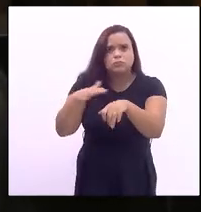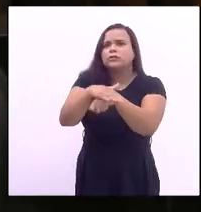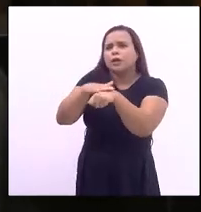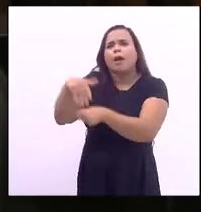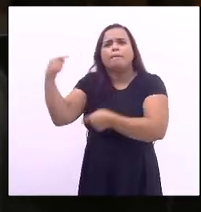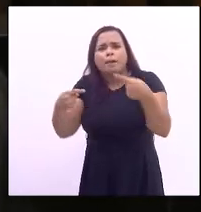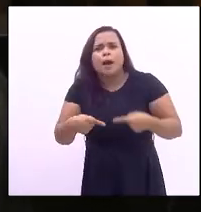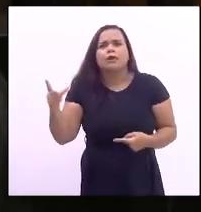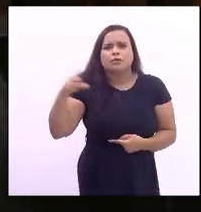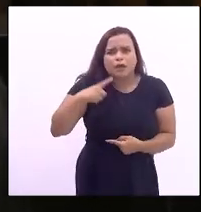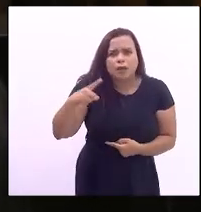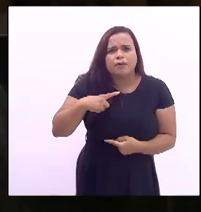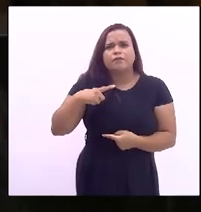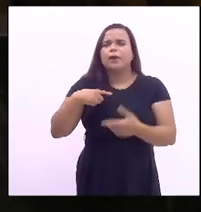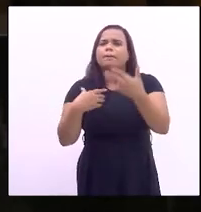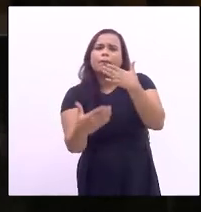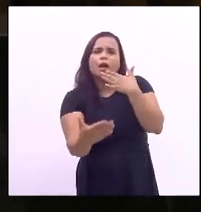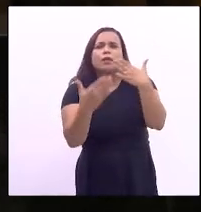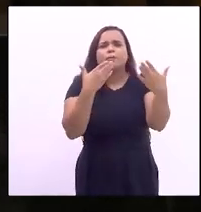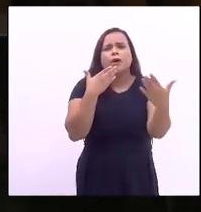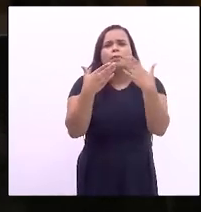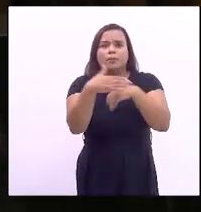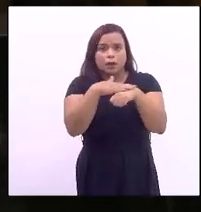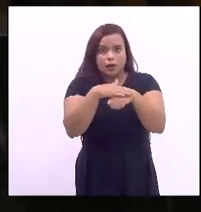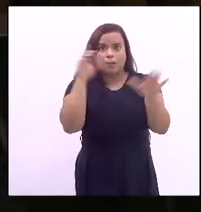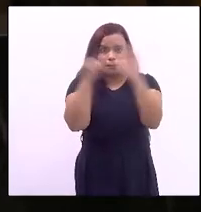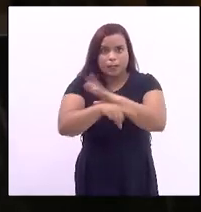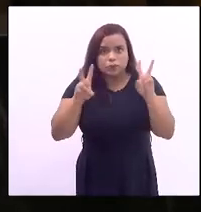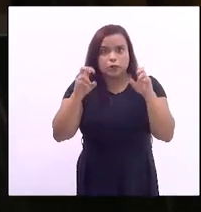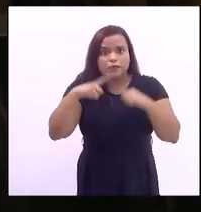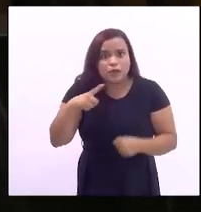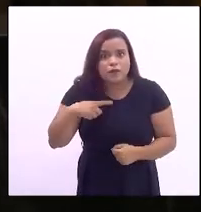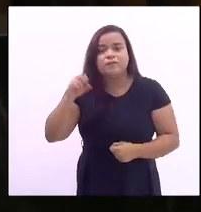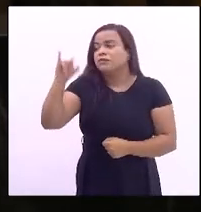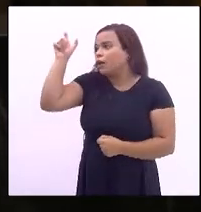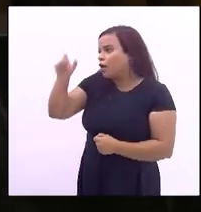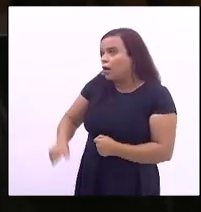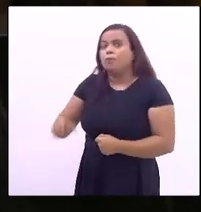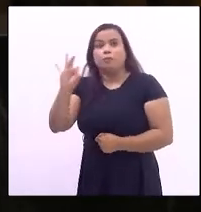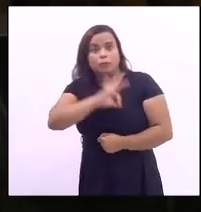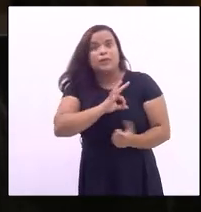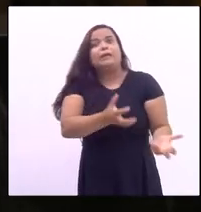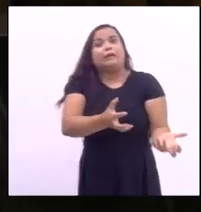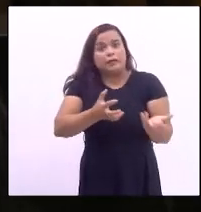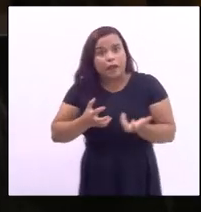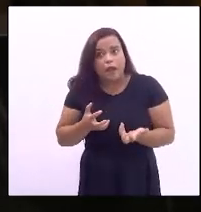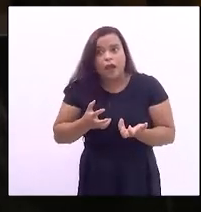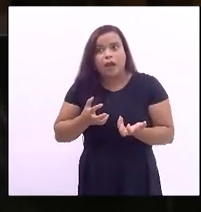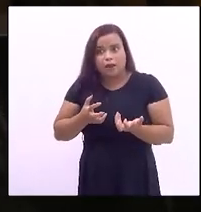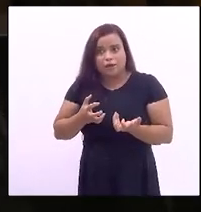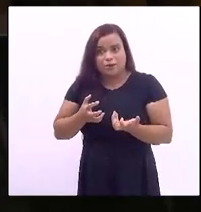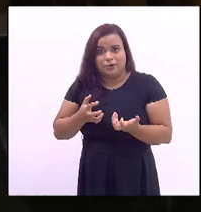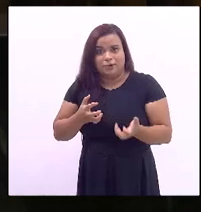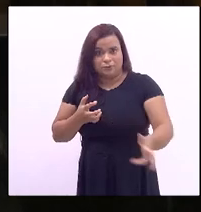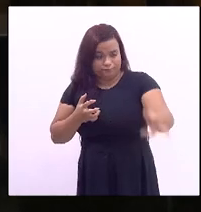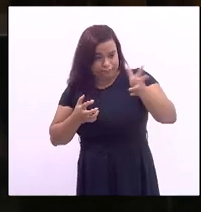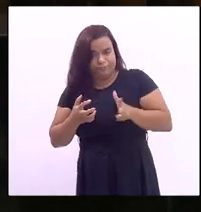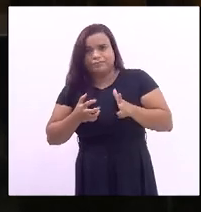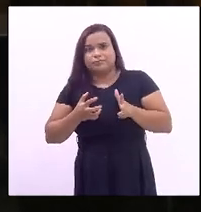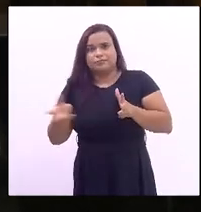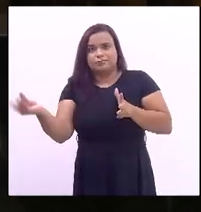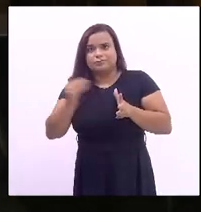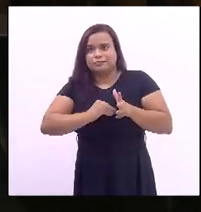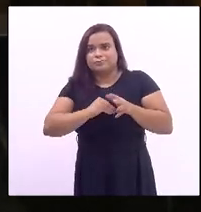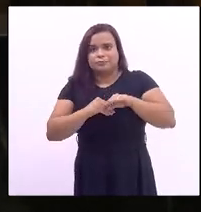debates diálogos para perguntar se o policial queria portar uma câmera na